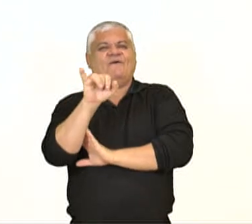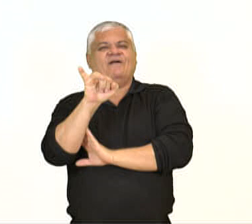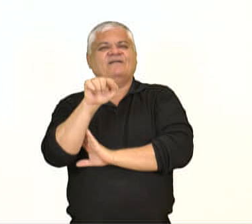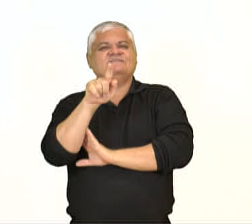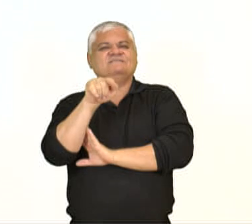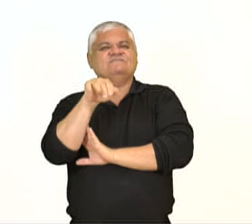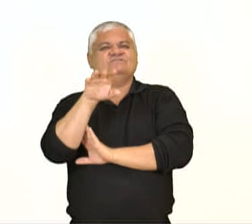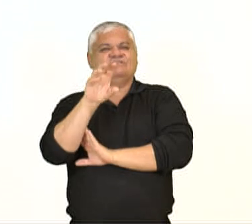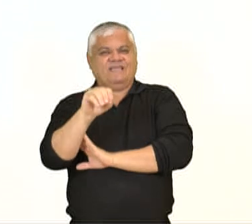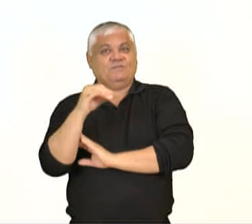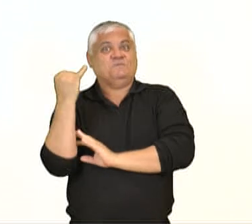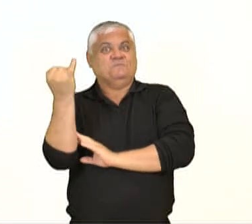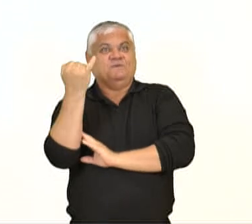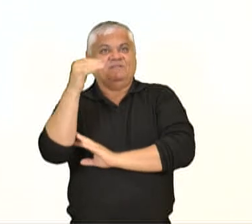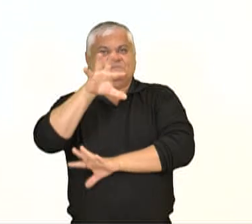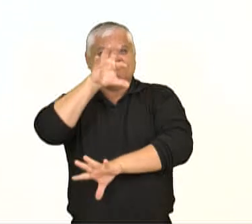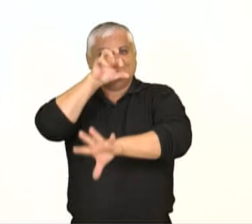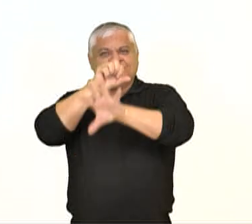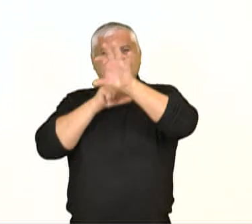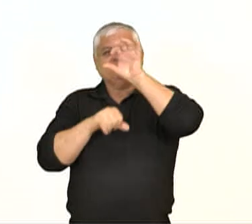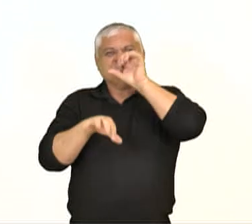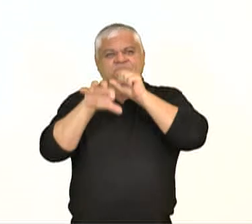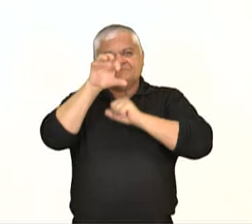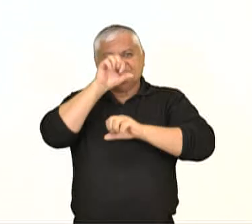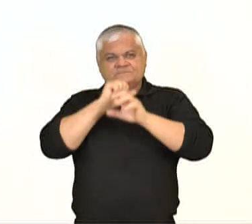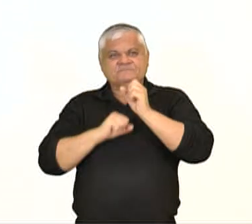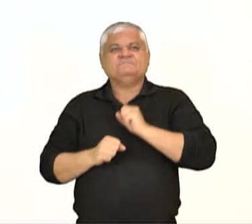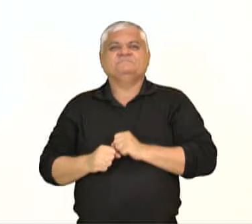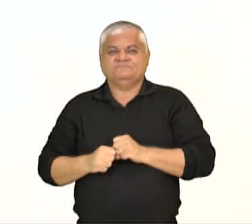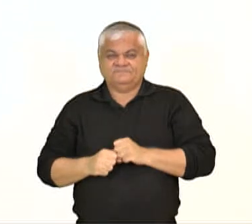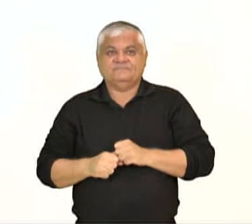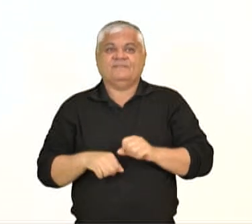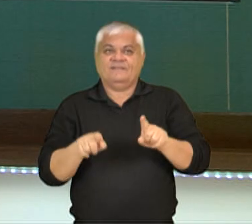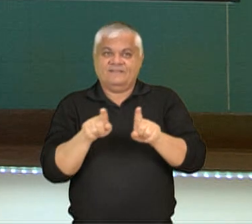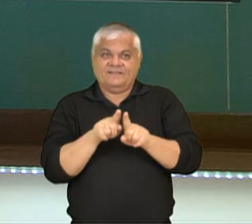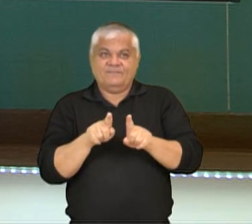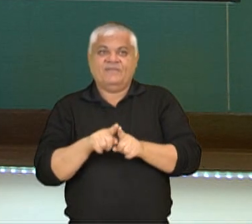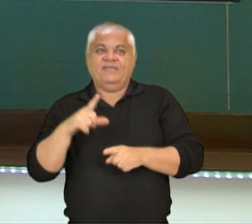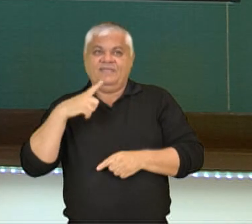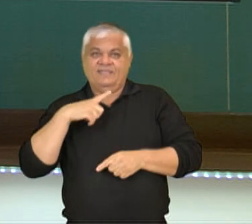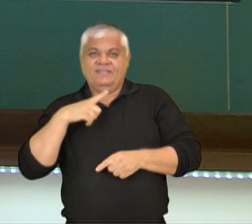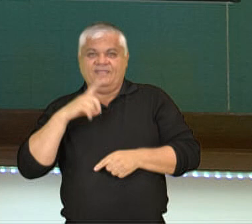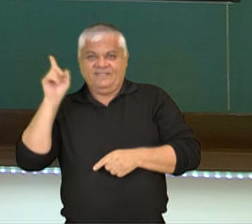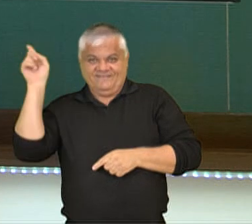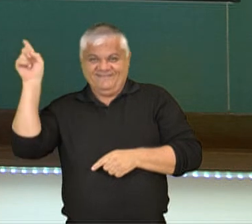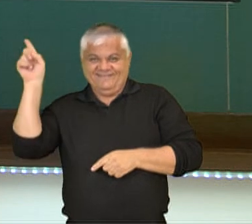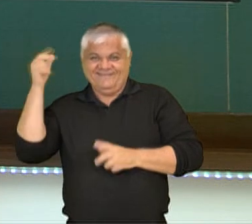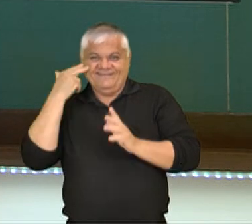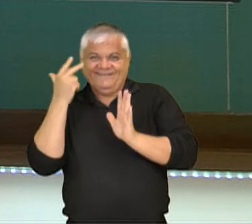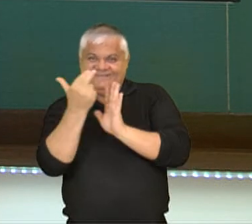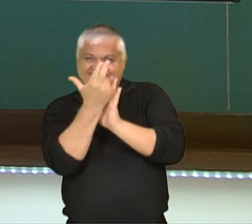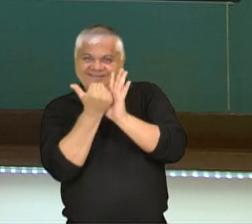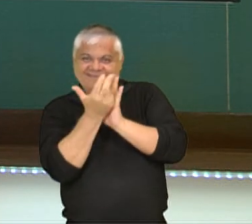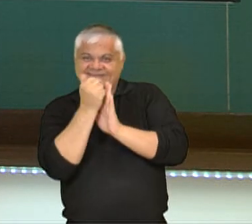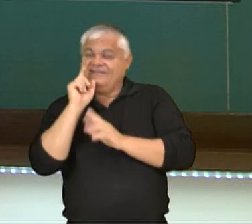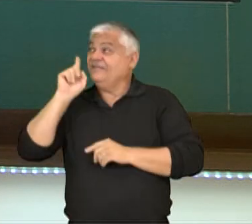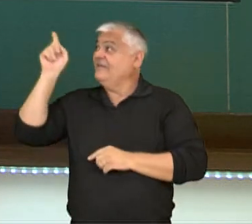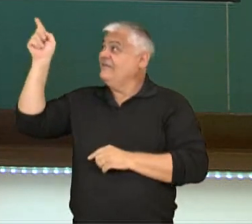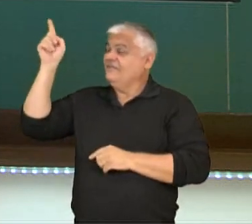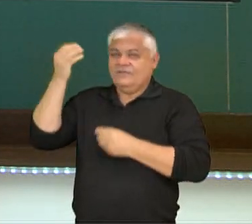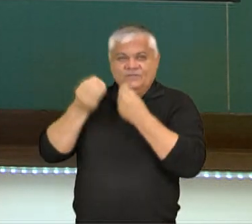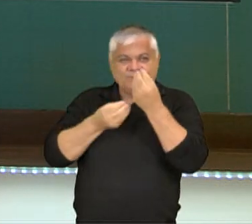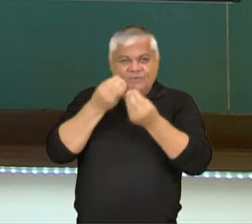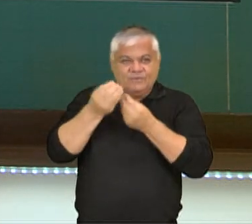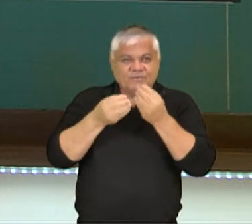para nós, representado aqui, ó, esse O2 aqui, minha gente, tá? O oxigênio e também da água. Então, aqui a gente tem o esqueminha aqui novamente, né? De um galho aqui de